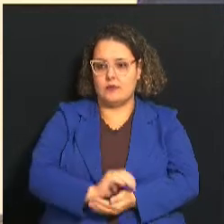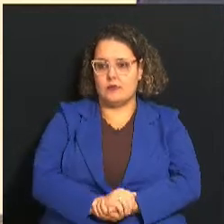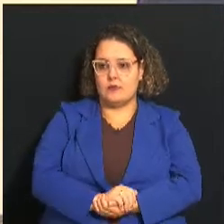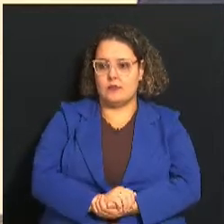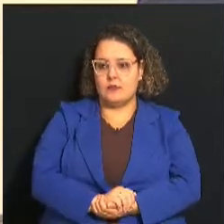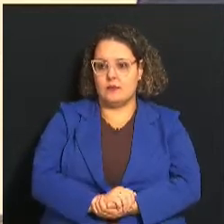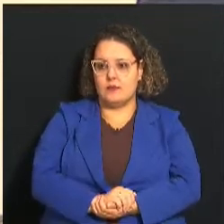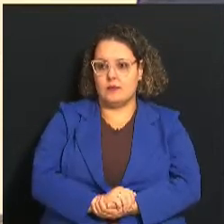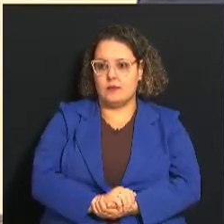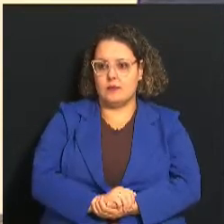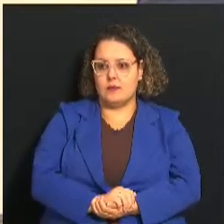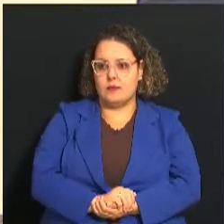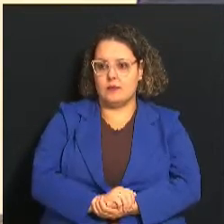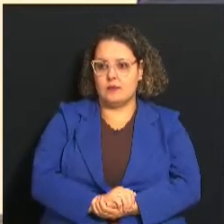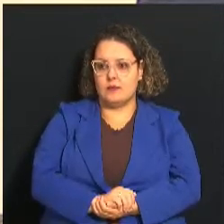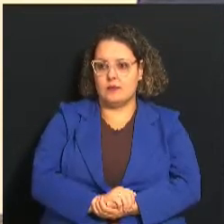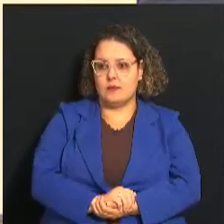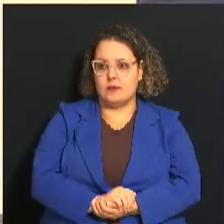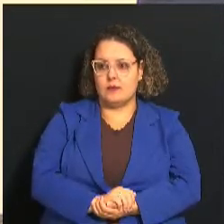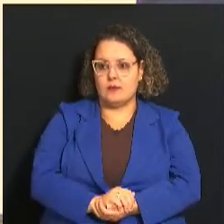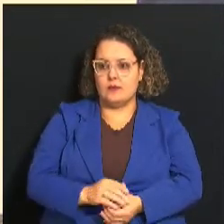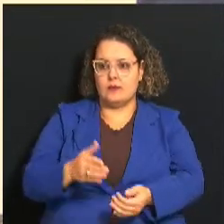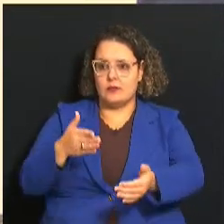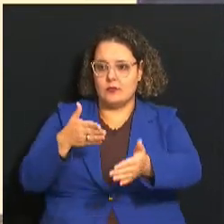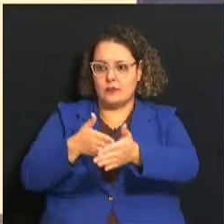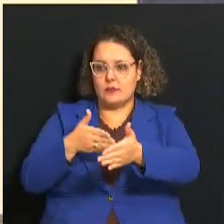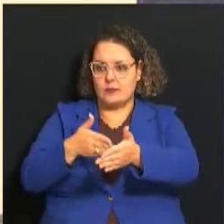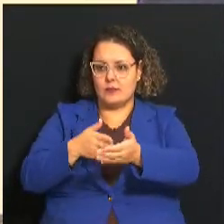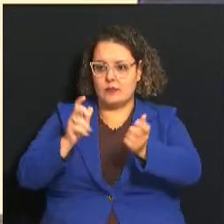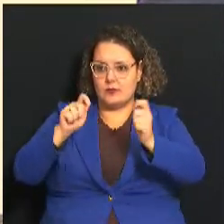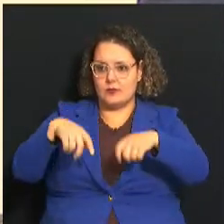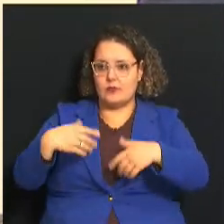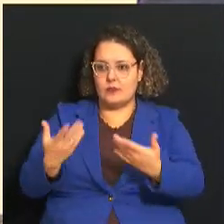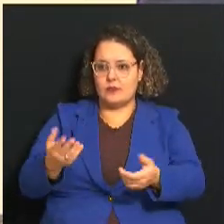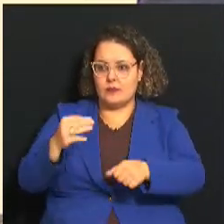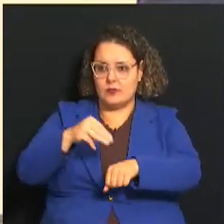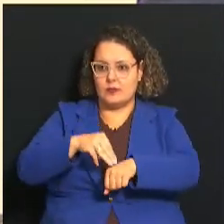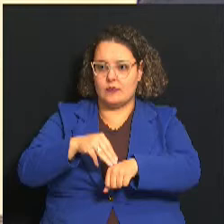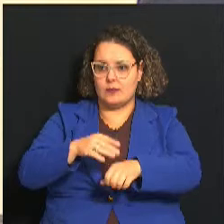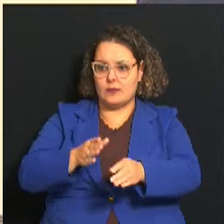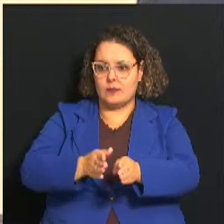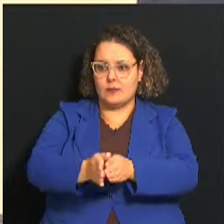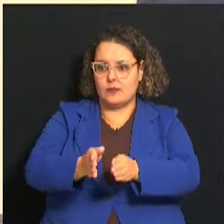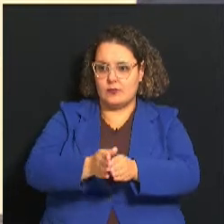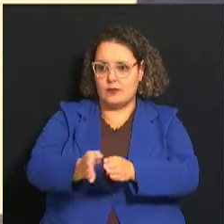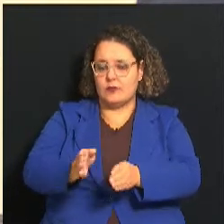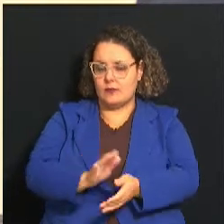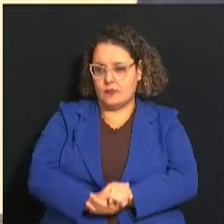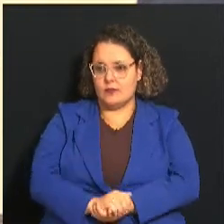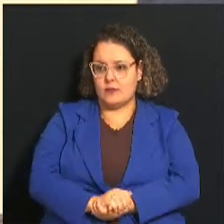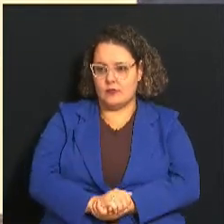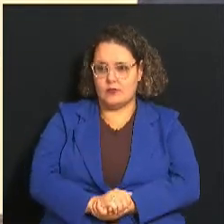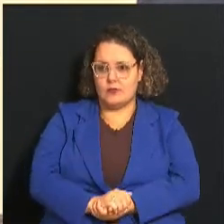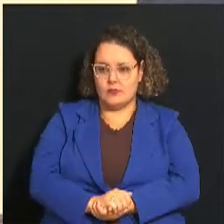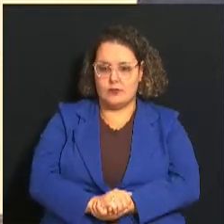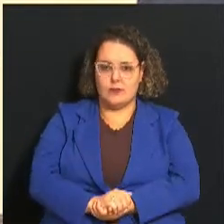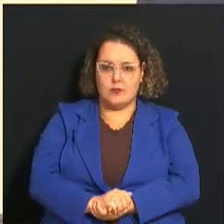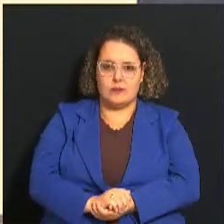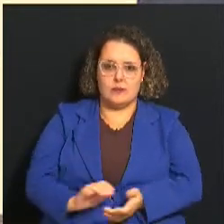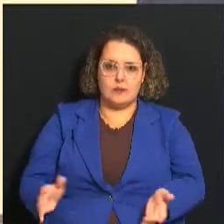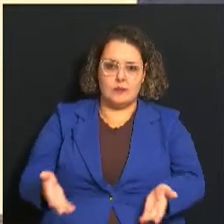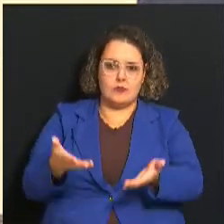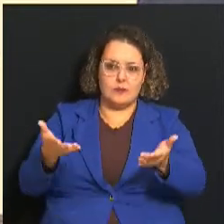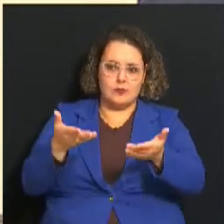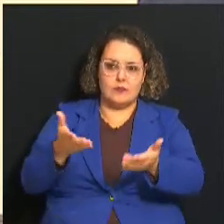Talvez você não iria limitar a possibilidade de outros membros do conselho participar como por iniciativa dele, né? Ele teria